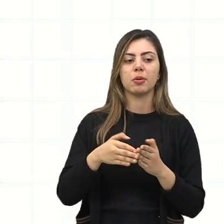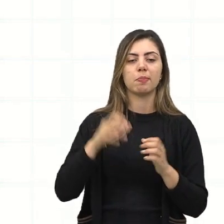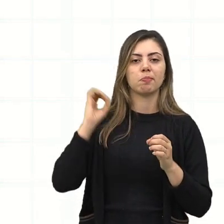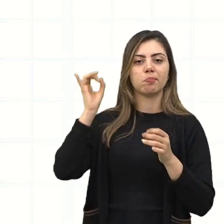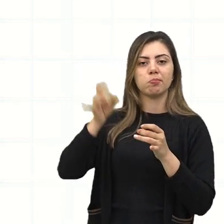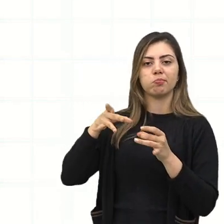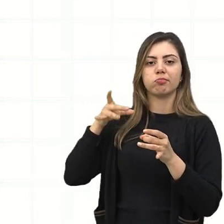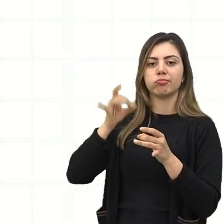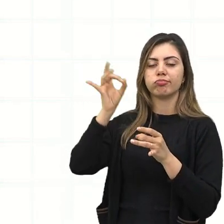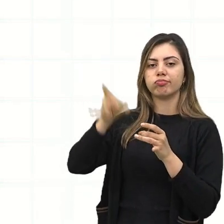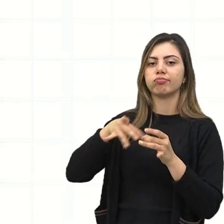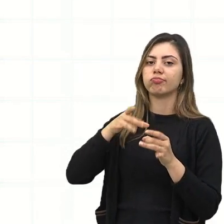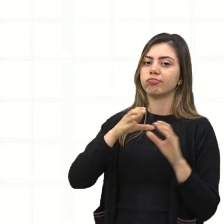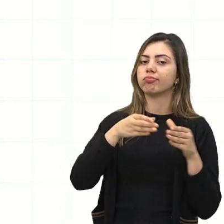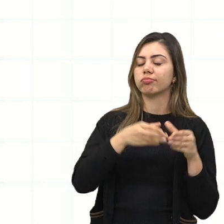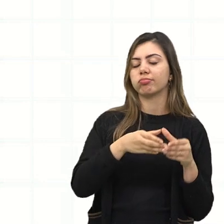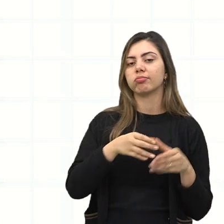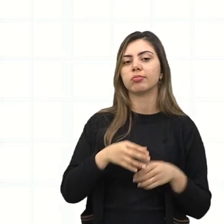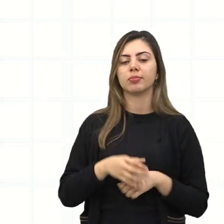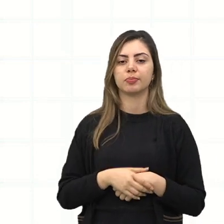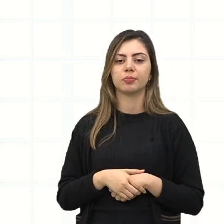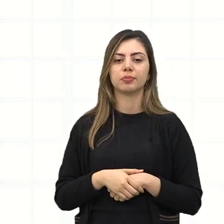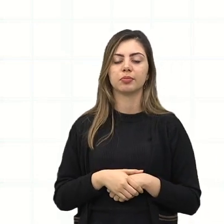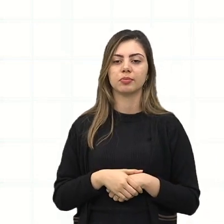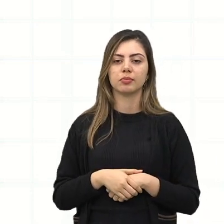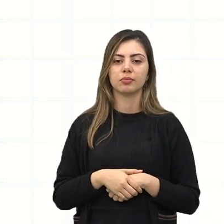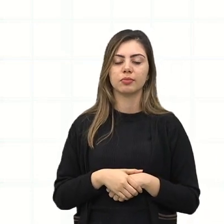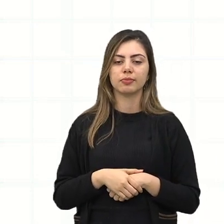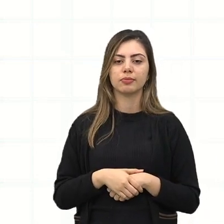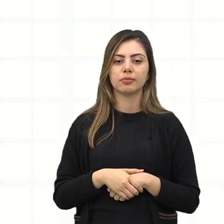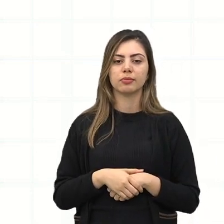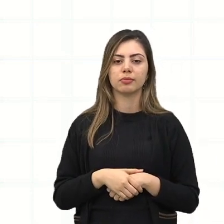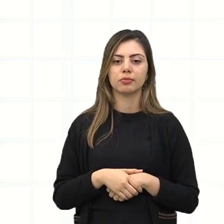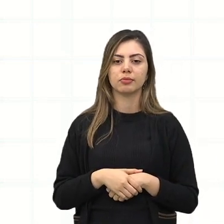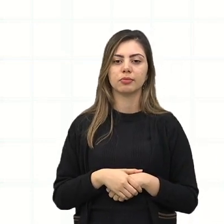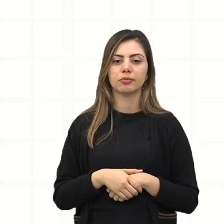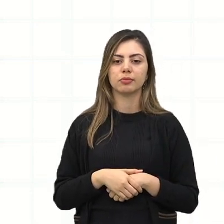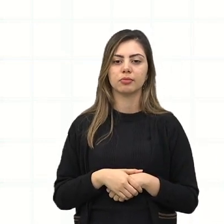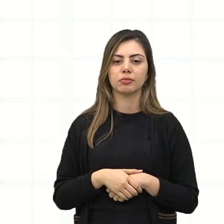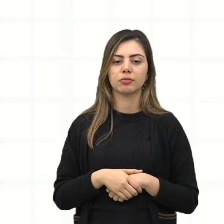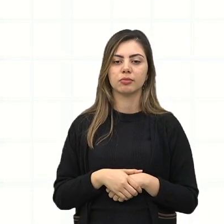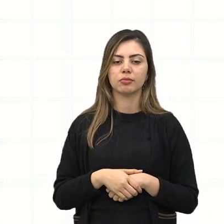as nossas guerreiras Ikamiabas.